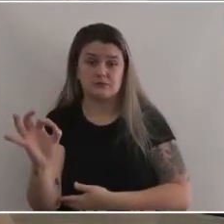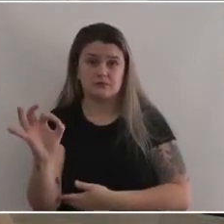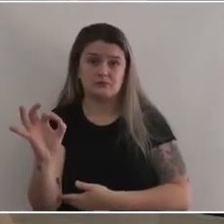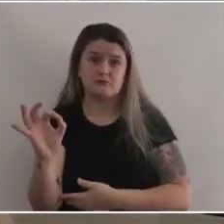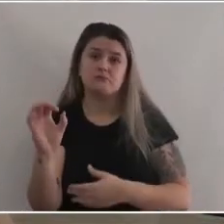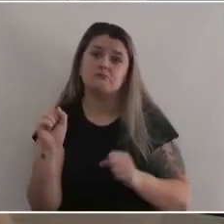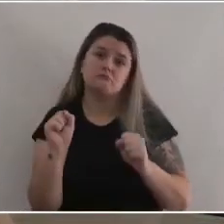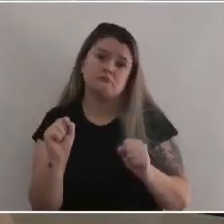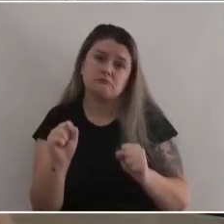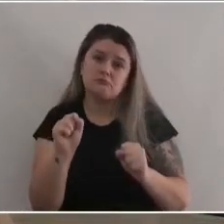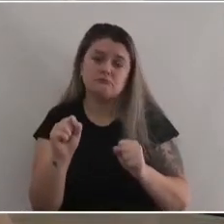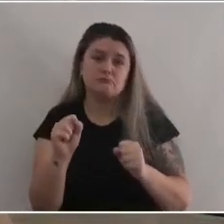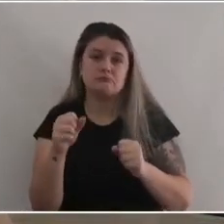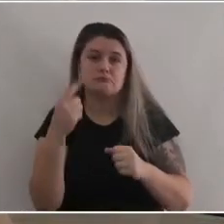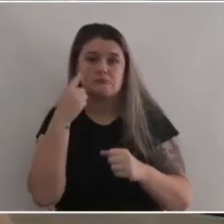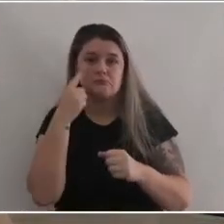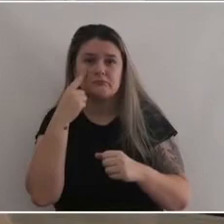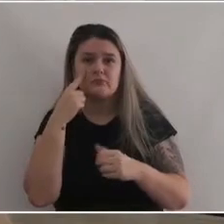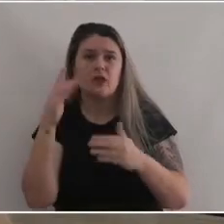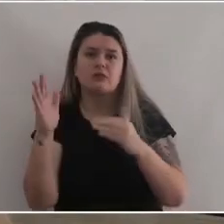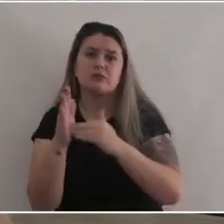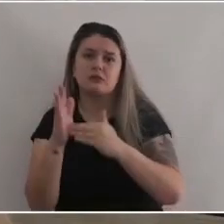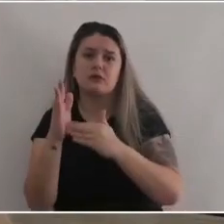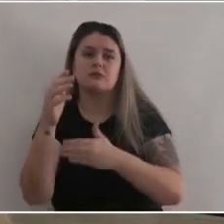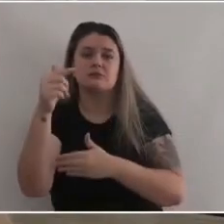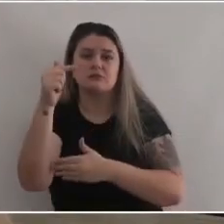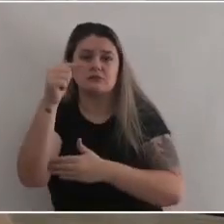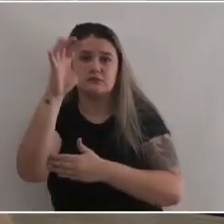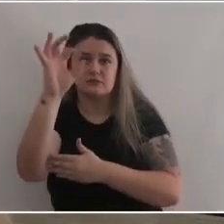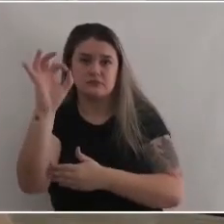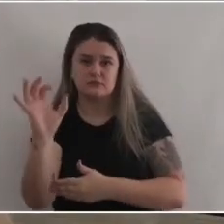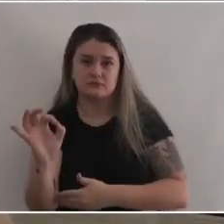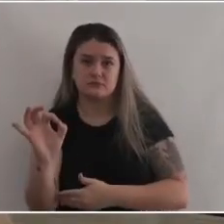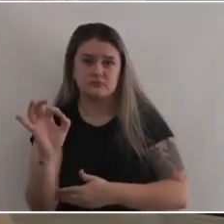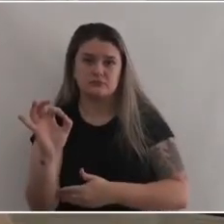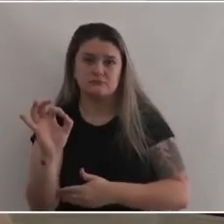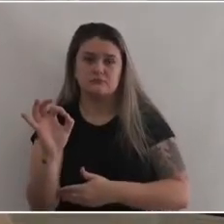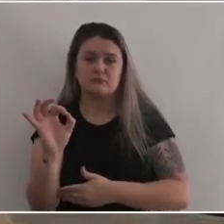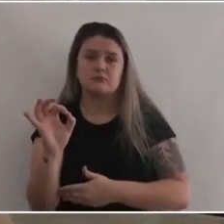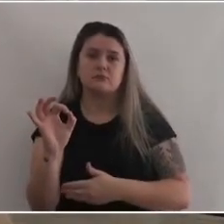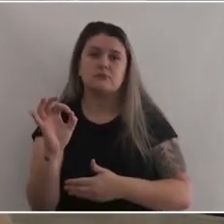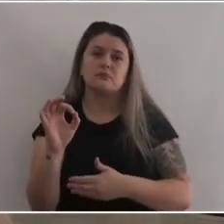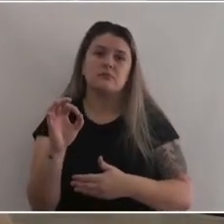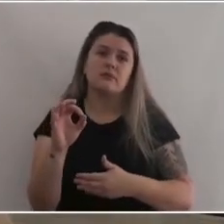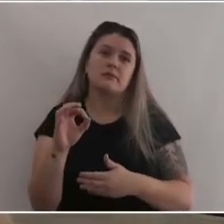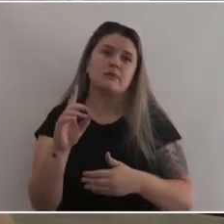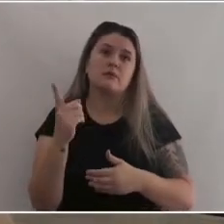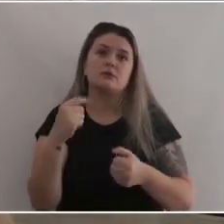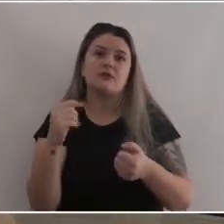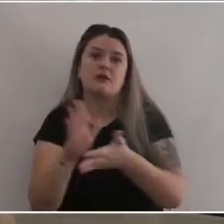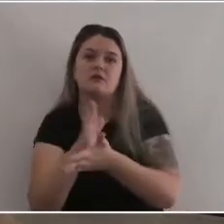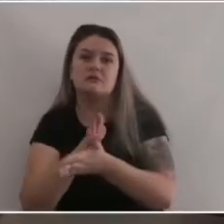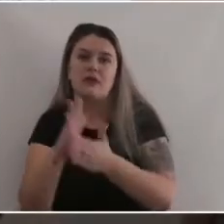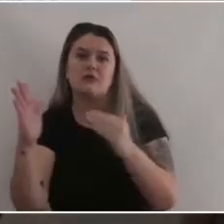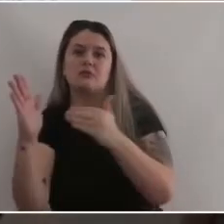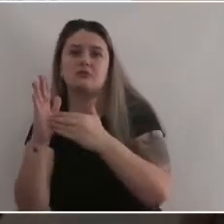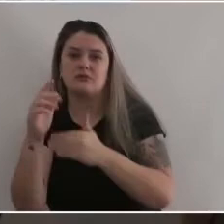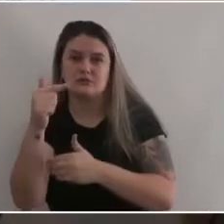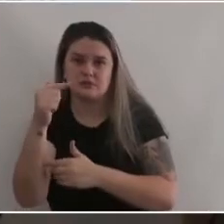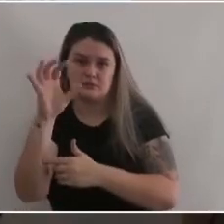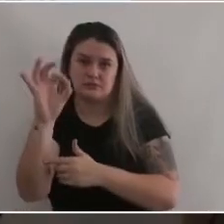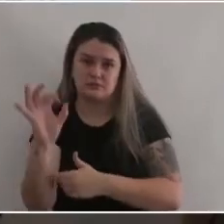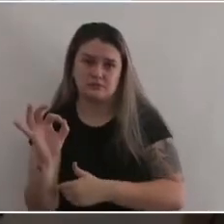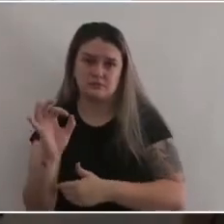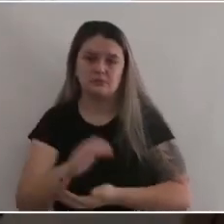Pode estar elaborando até 7%. E não necessariamente tem que ser 7%.